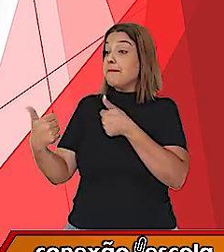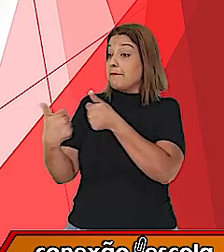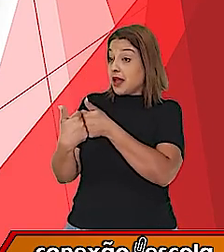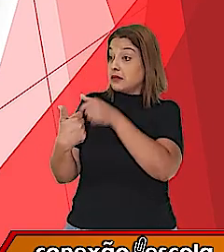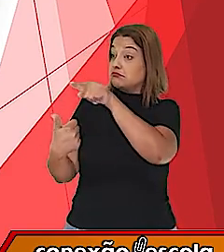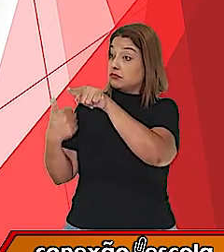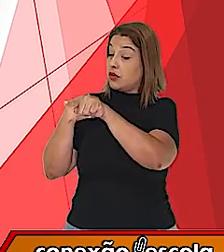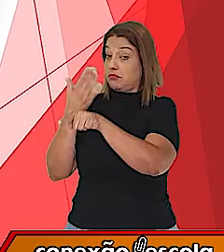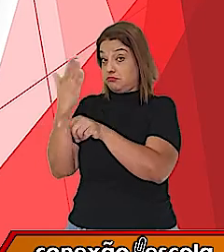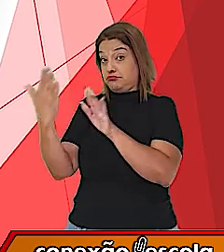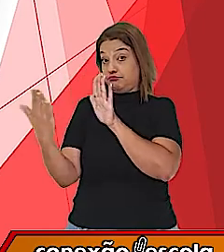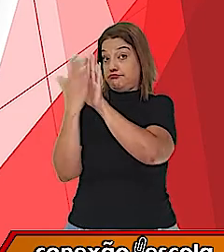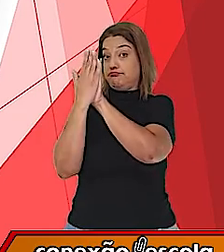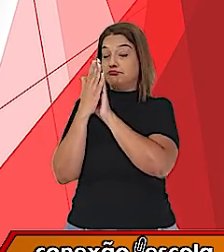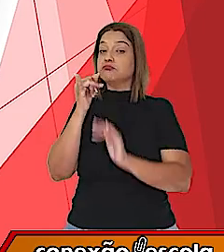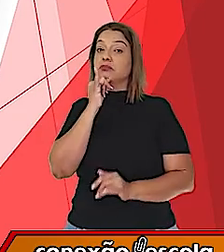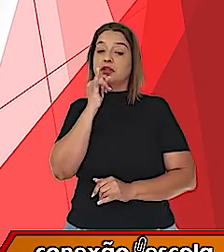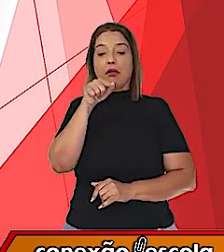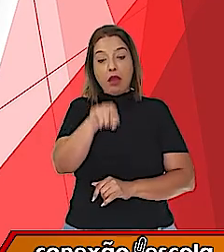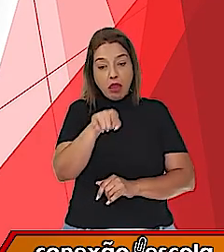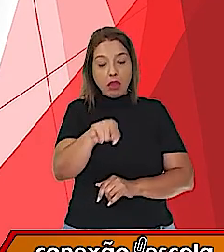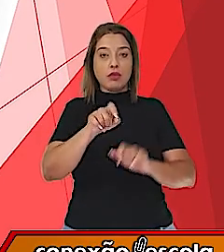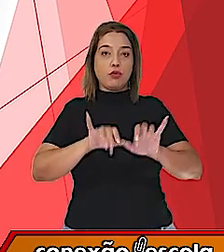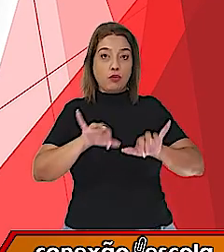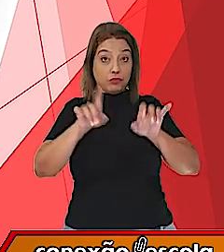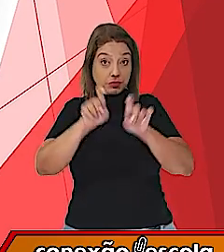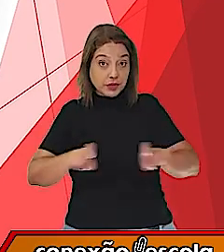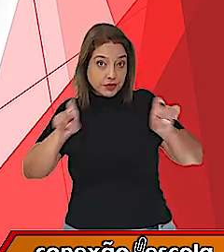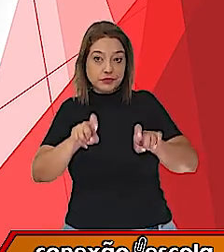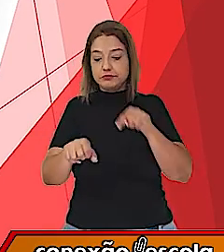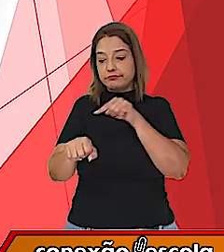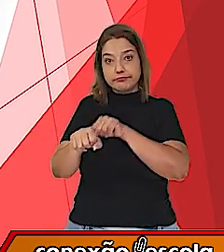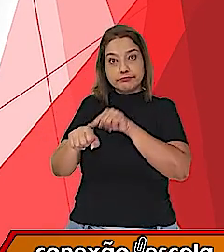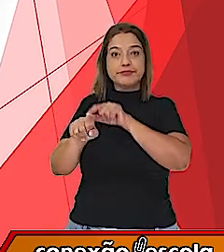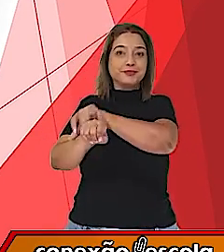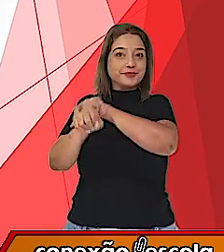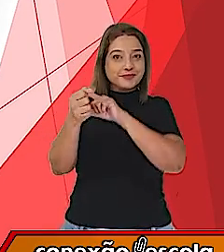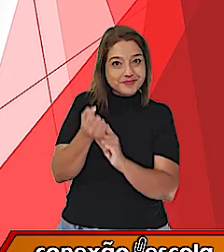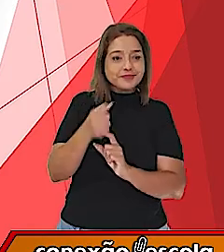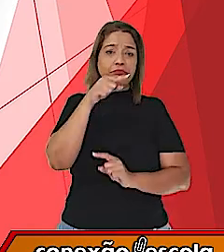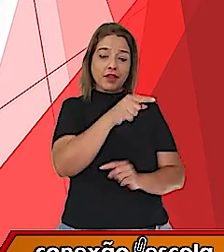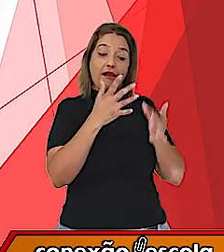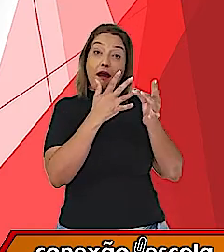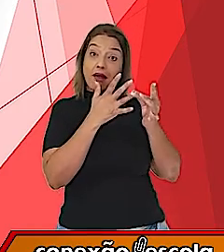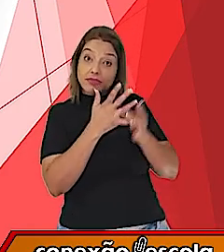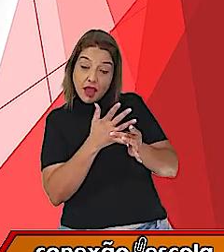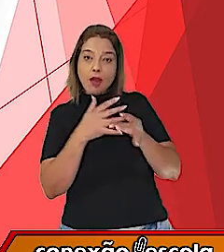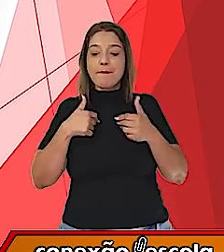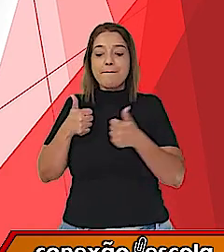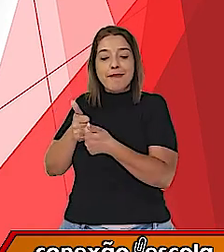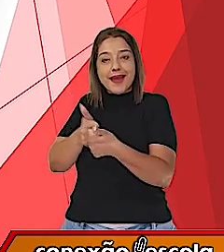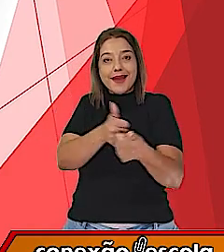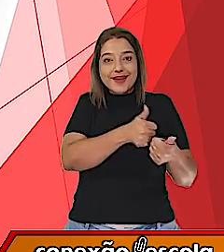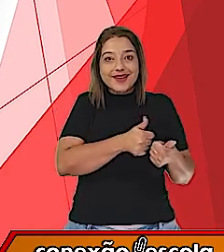fala. Este computador, esta pulseira, este anel, tudo isso está perto de